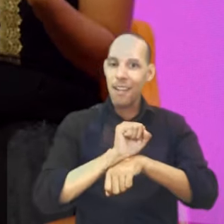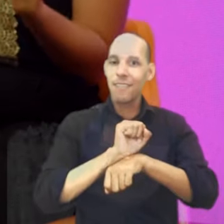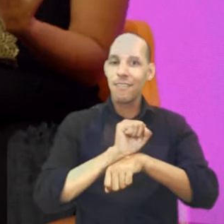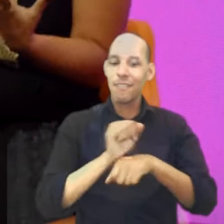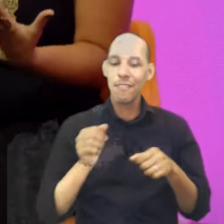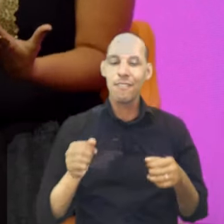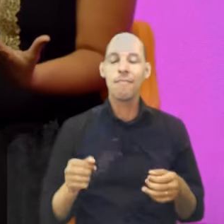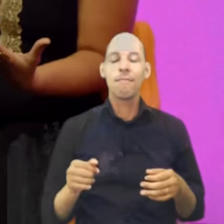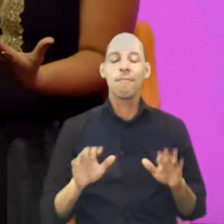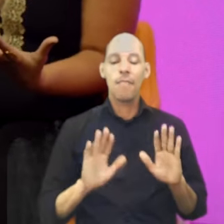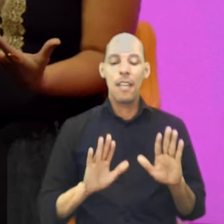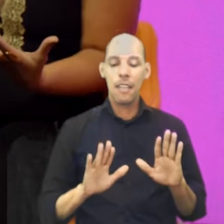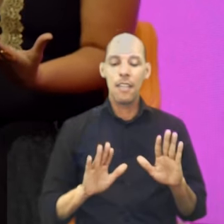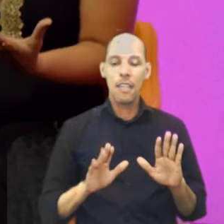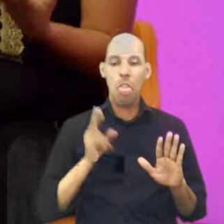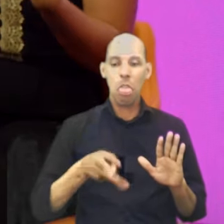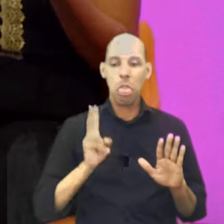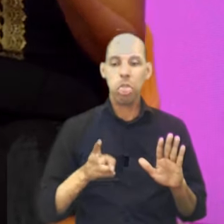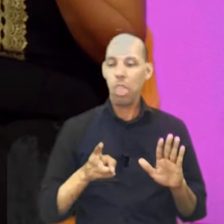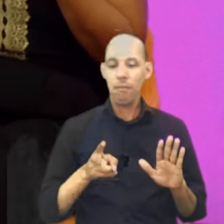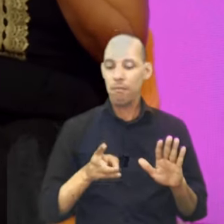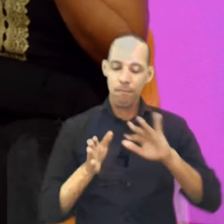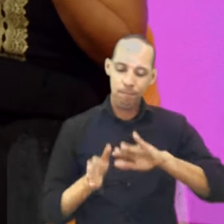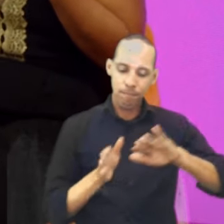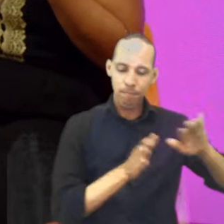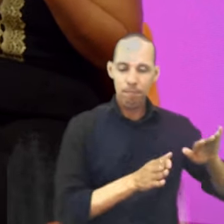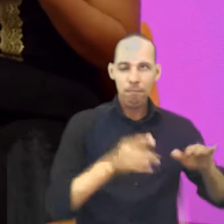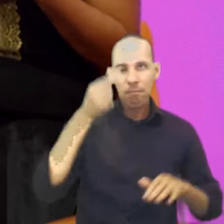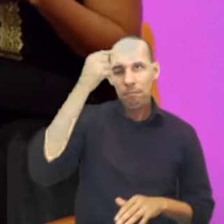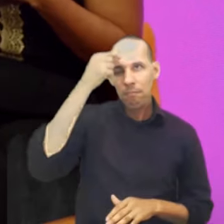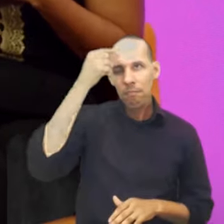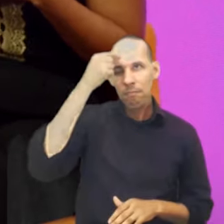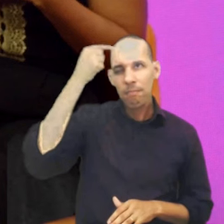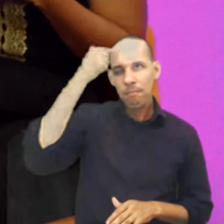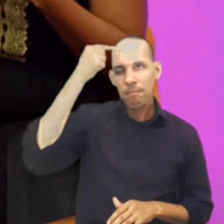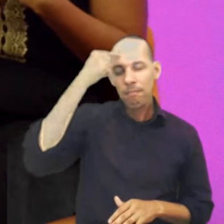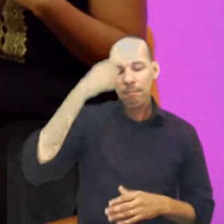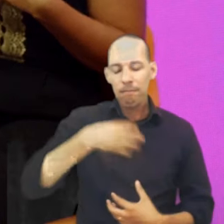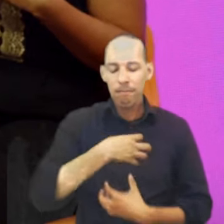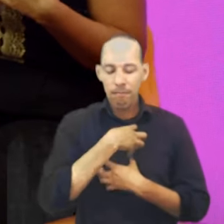sai daquele piloto automático e traz a consciência e o sentir